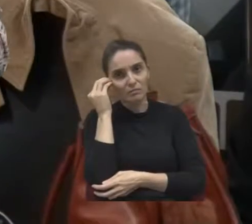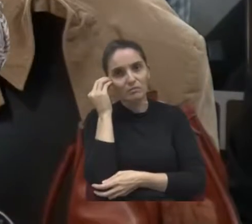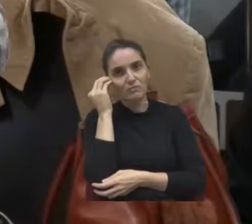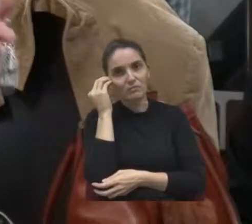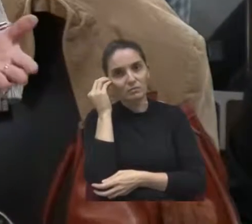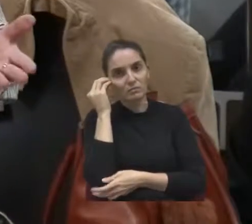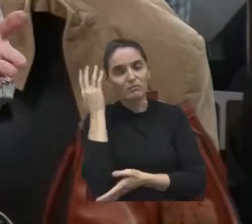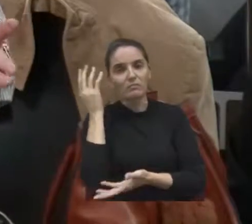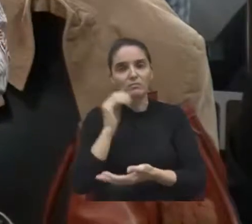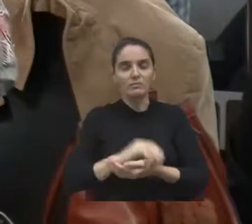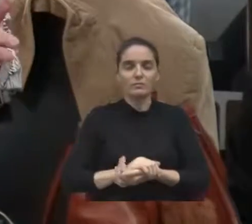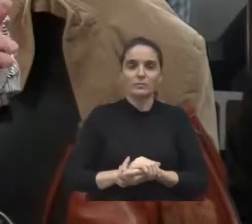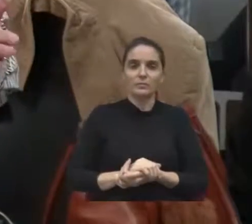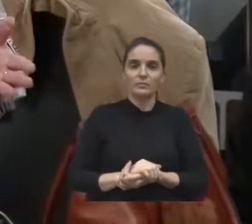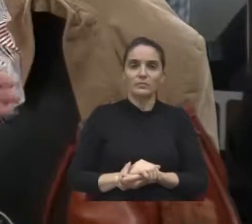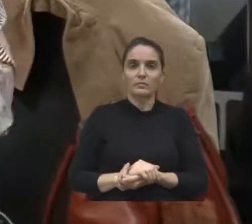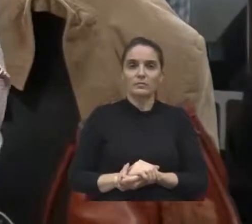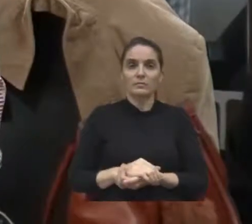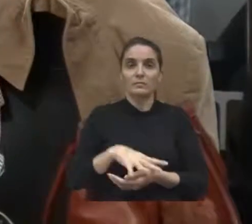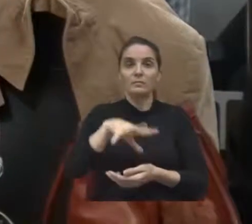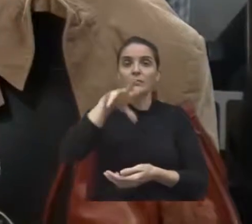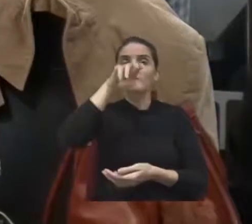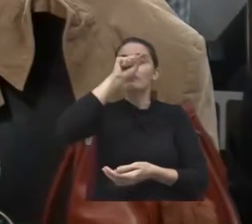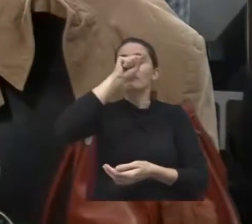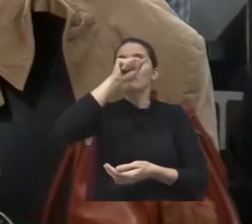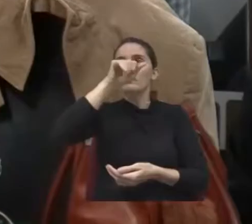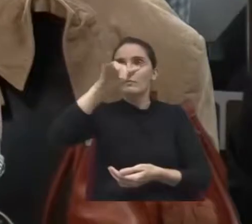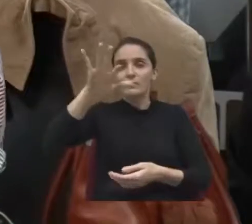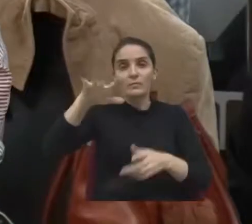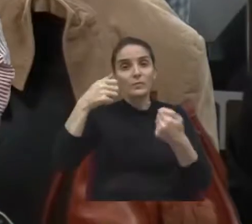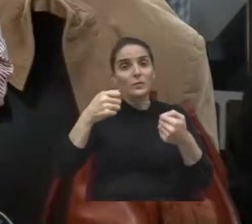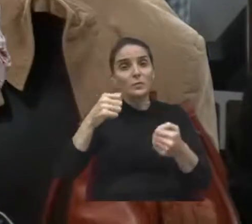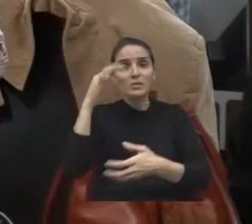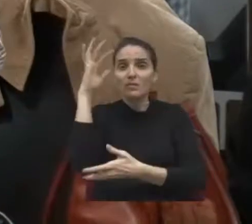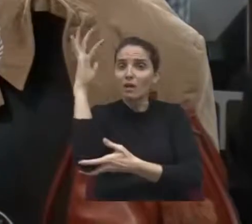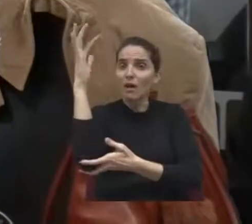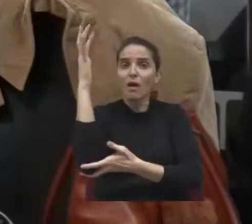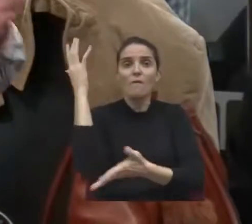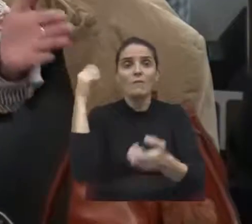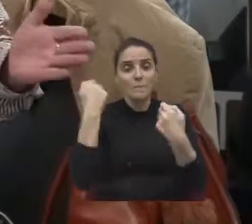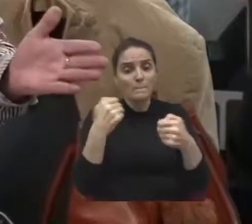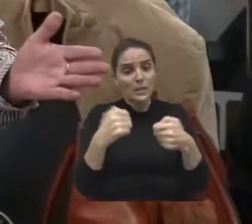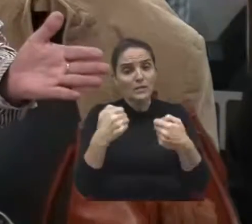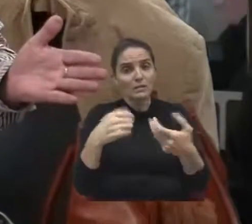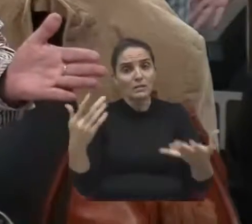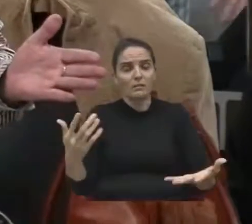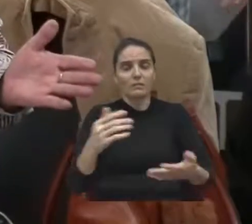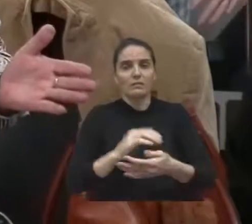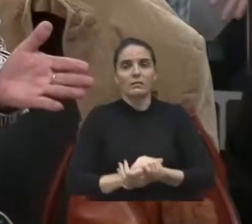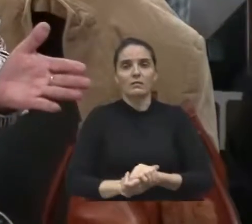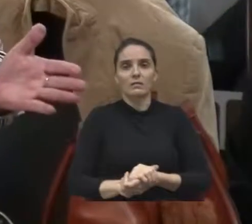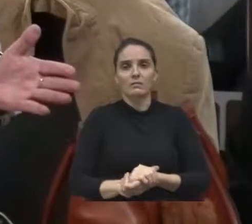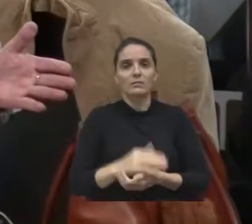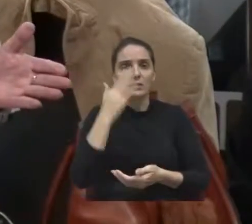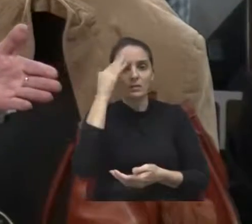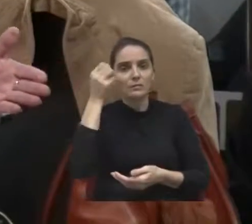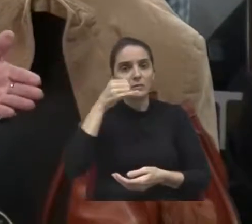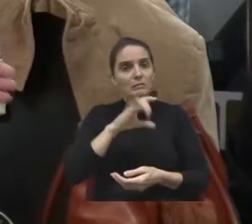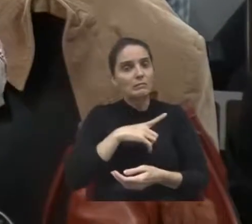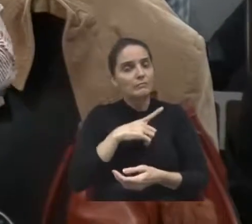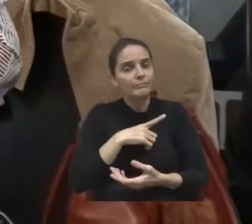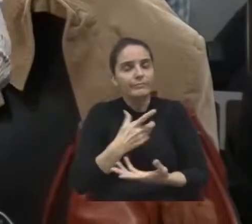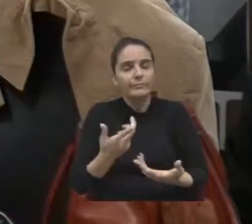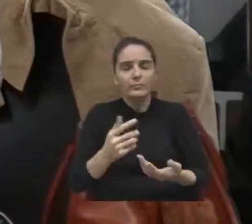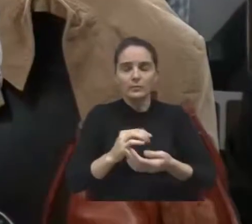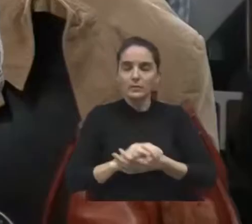o nosso respirar, nós temos que ter árvores, né? E precisamos saber se nós temos árvores suficientes na cidade. Não